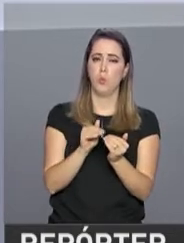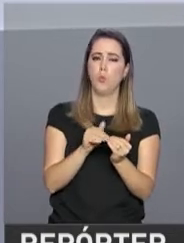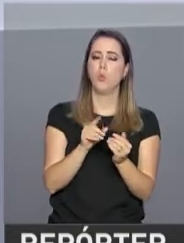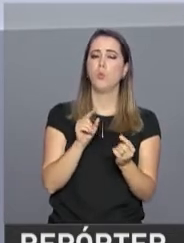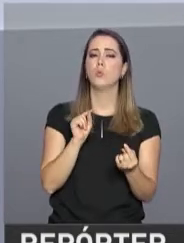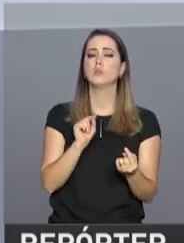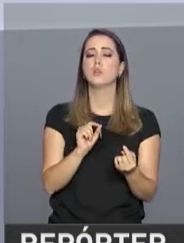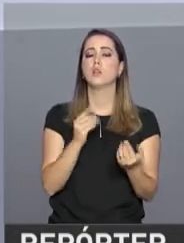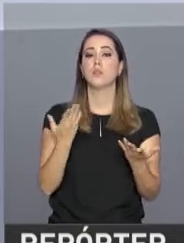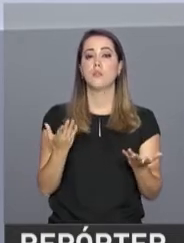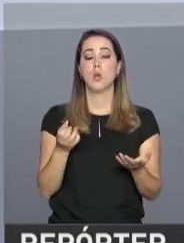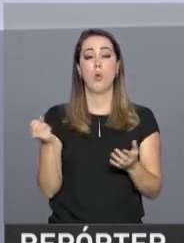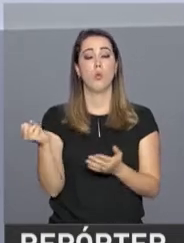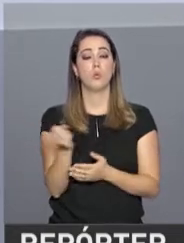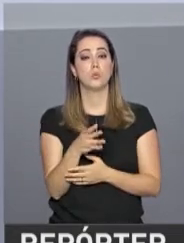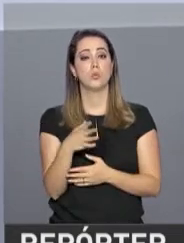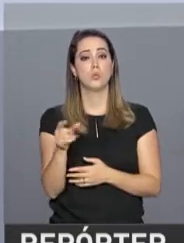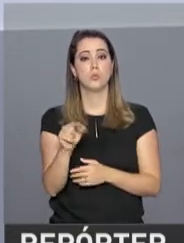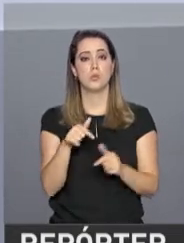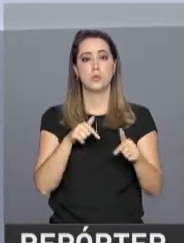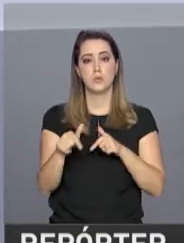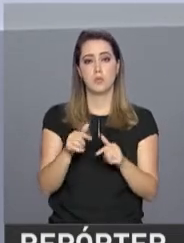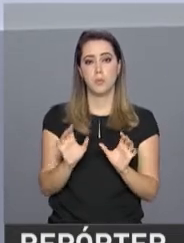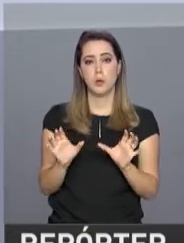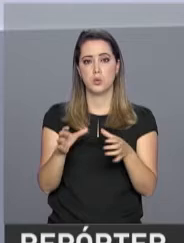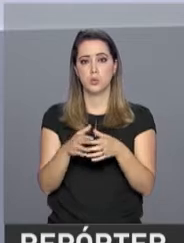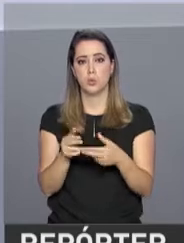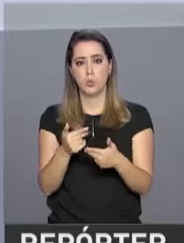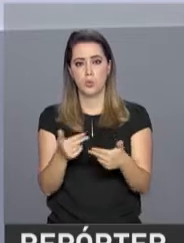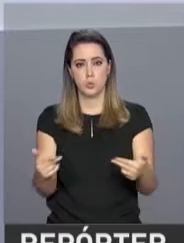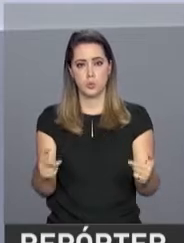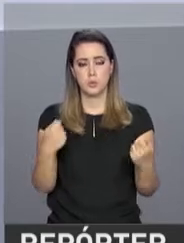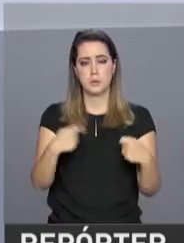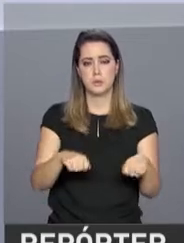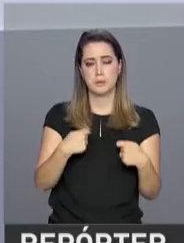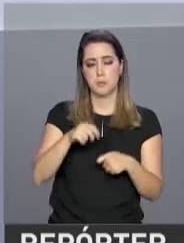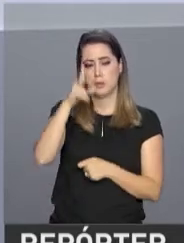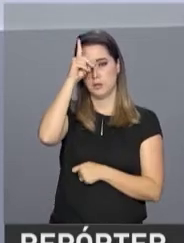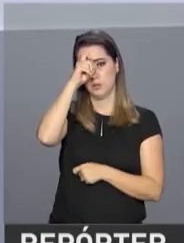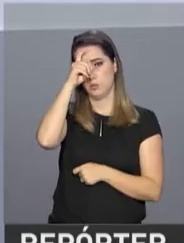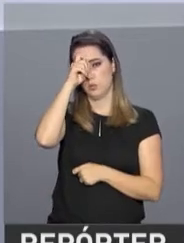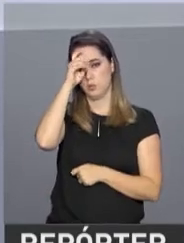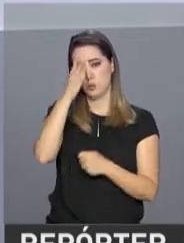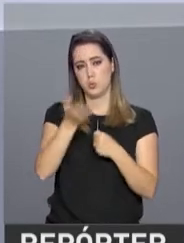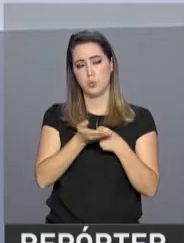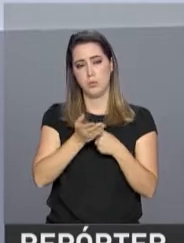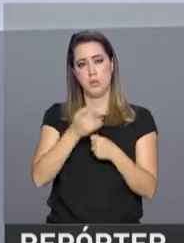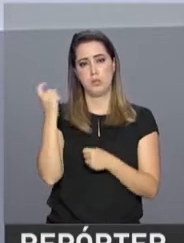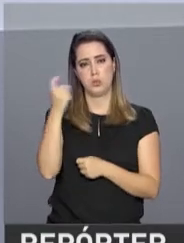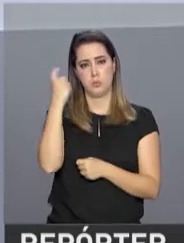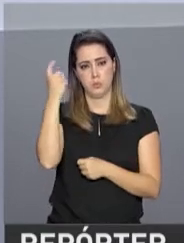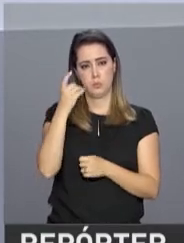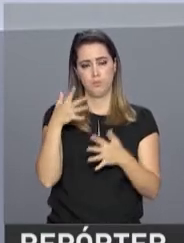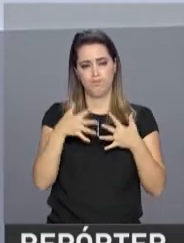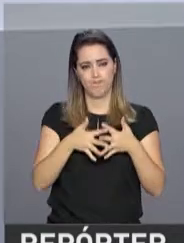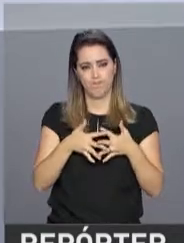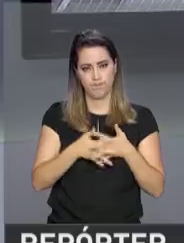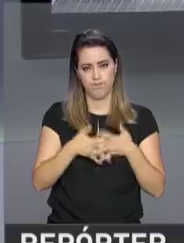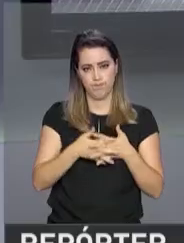ao custeio de novas ações, equipes, leitos e serviços hospitalares de média e alta